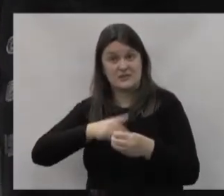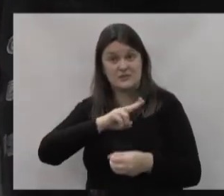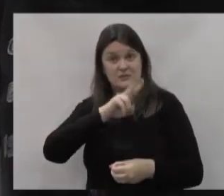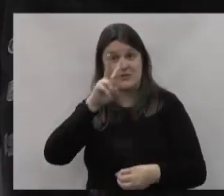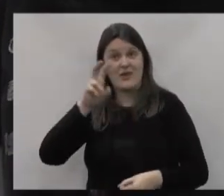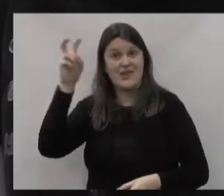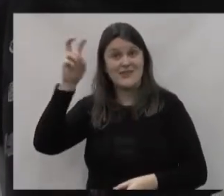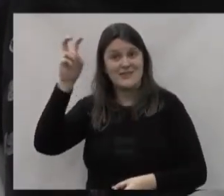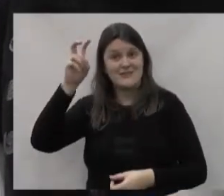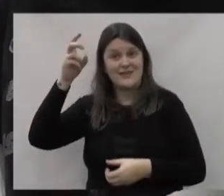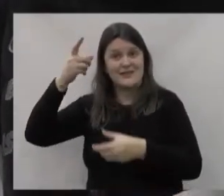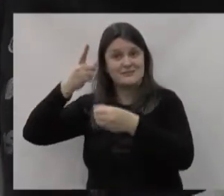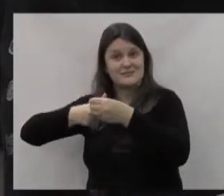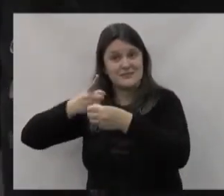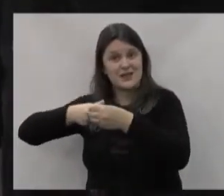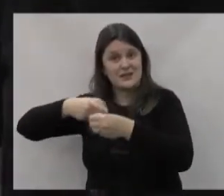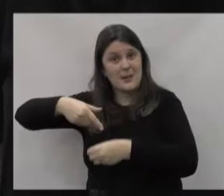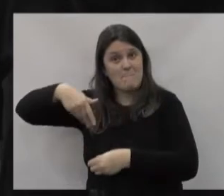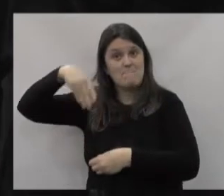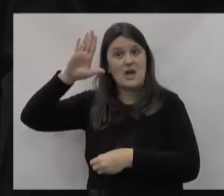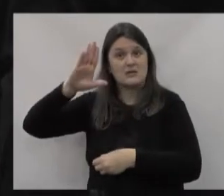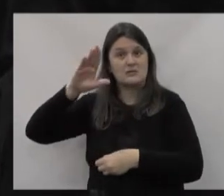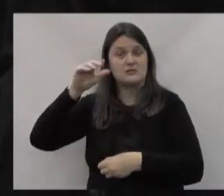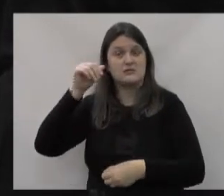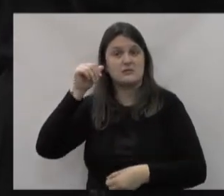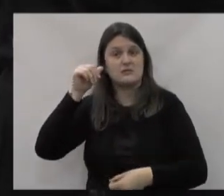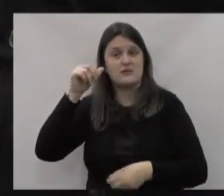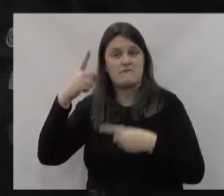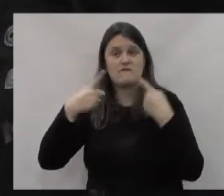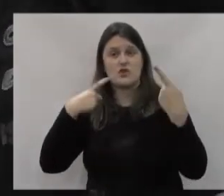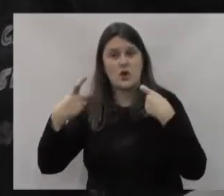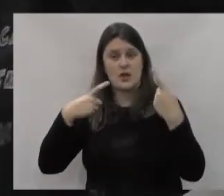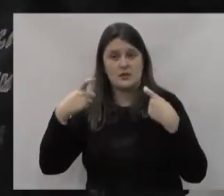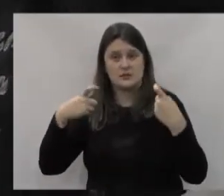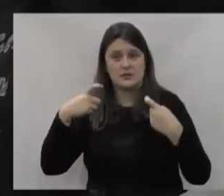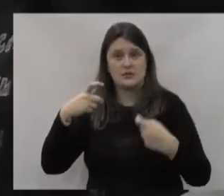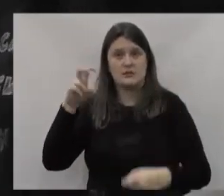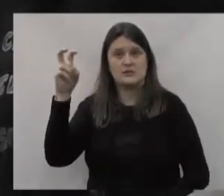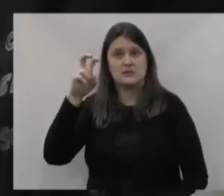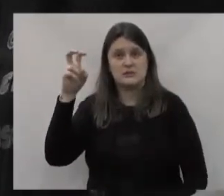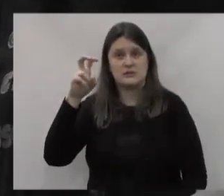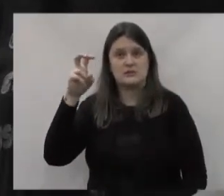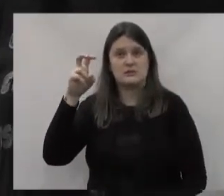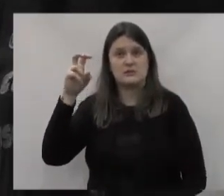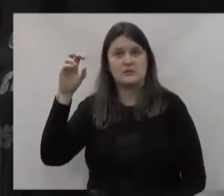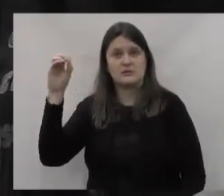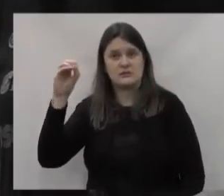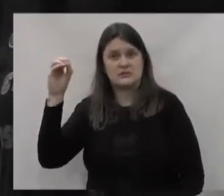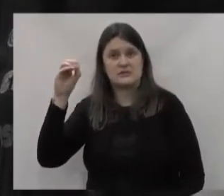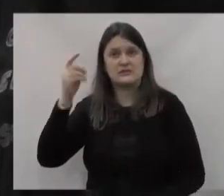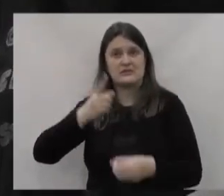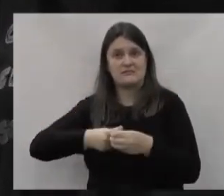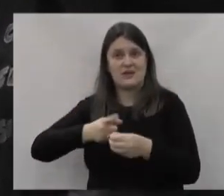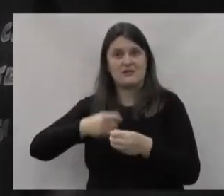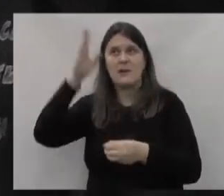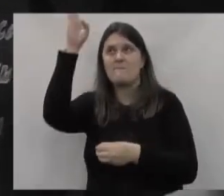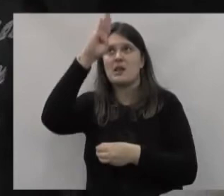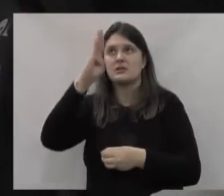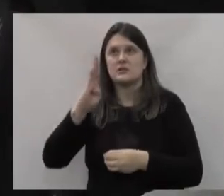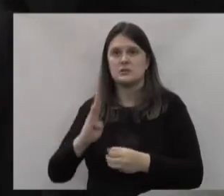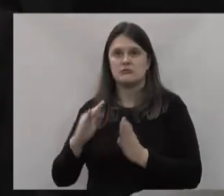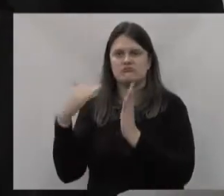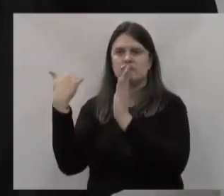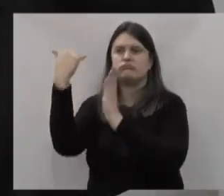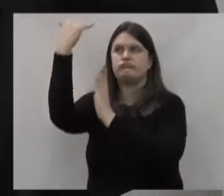a 5ª cidade mais violenta para mulheres no Paraná e 52ª no Brasil. Né? Você pensa, uau,